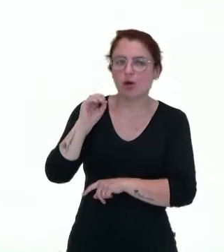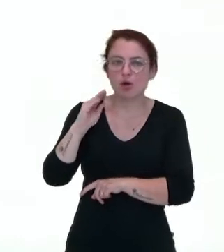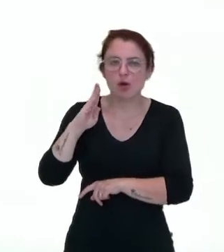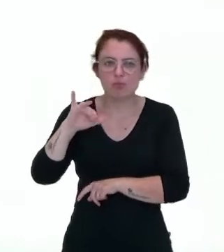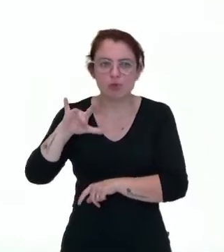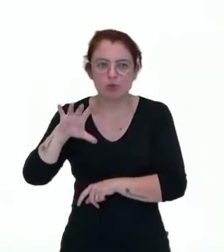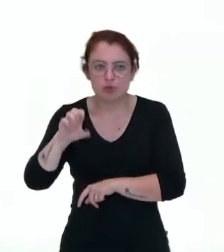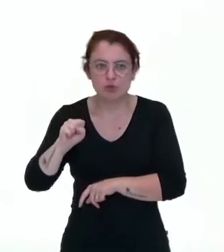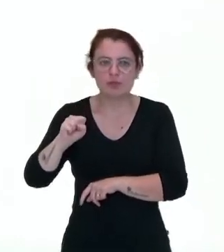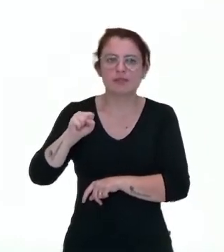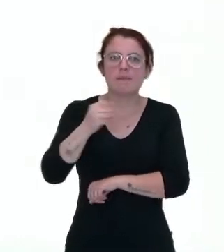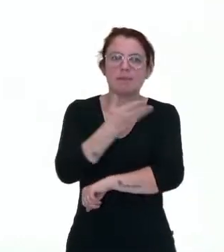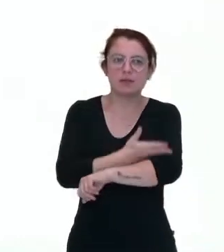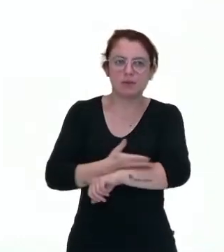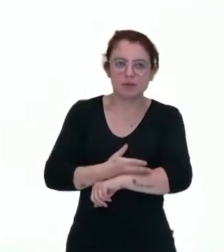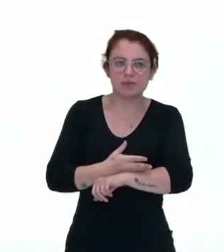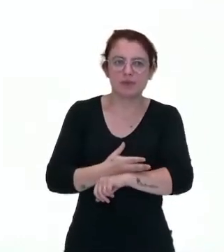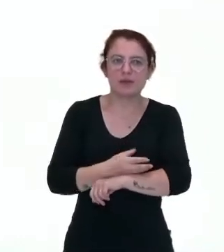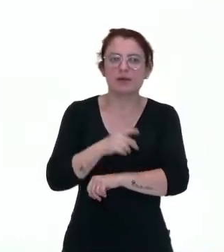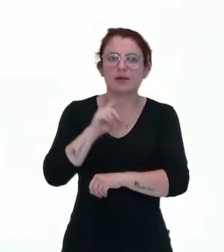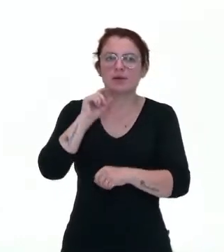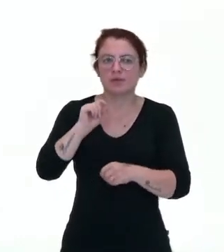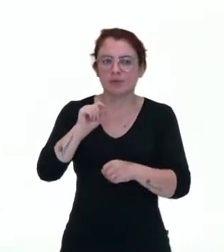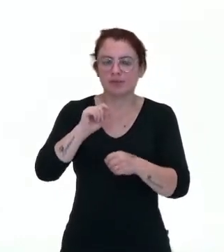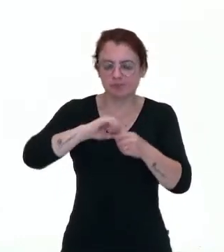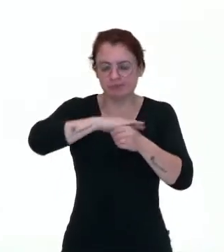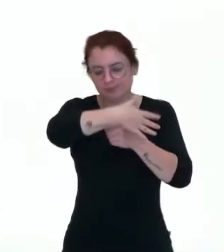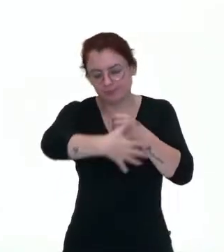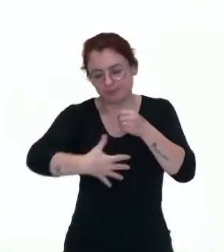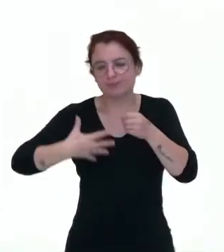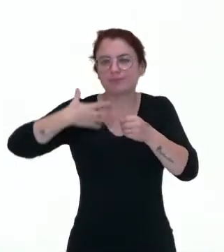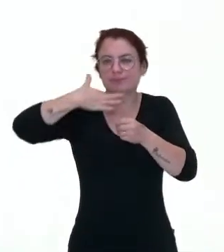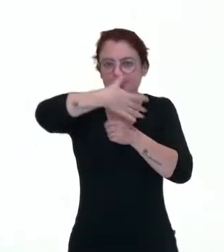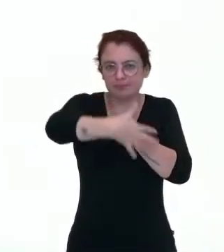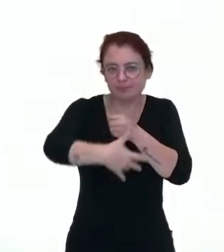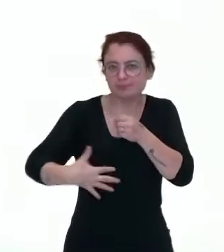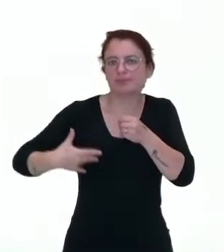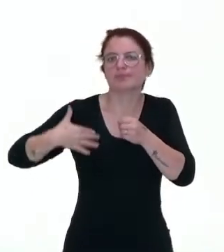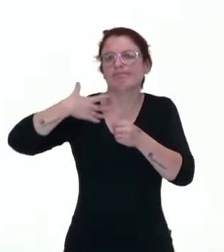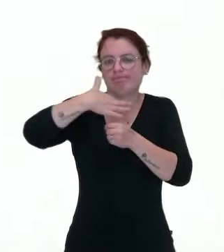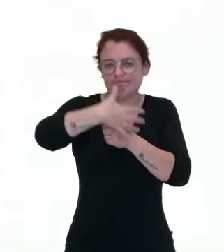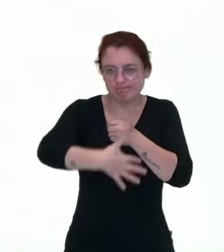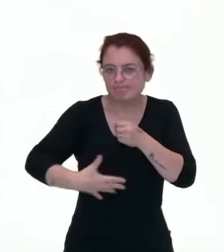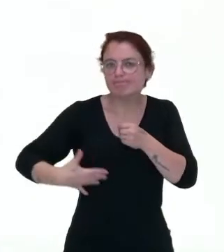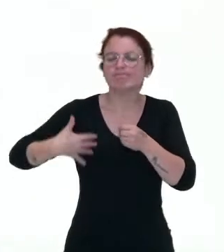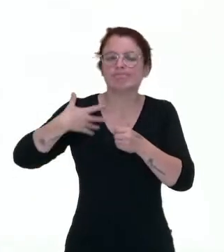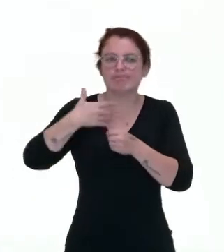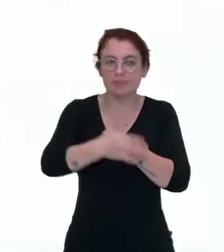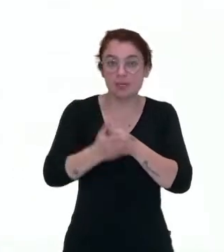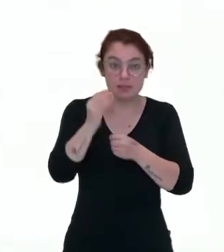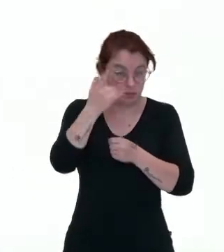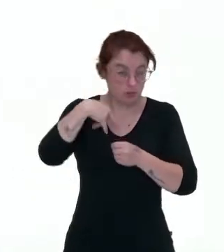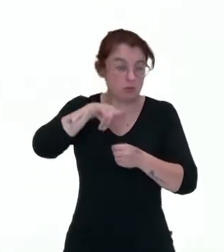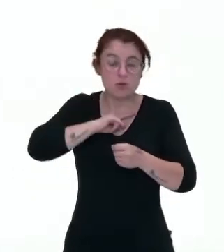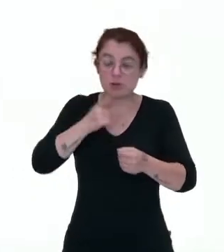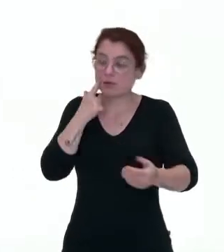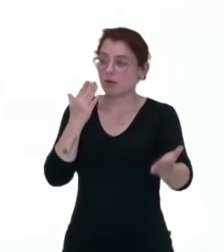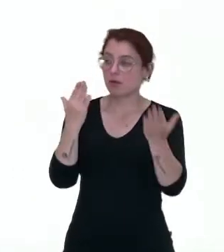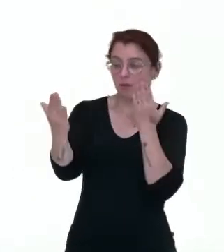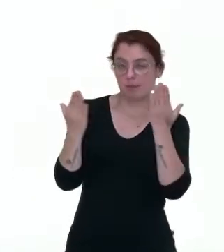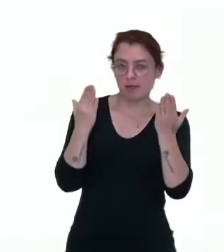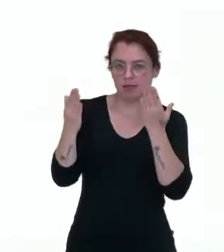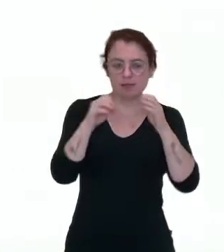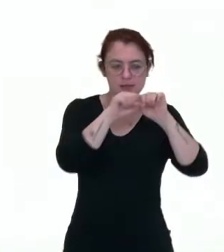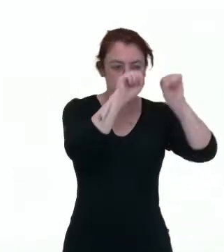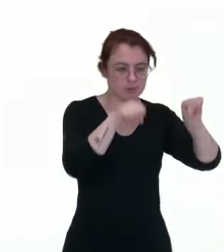circular no interior dos linfonodos e dos vasos linfáticos. Então, se a gente fizer um comparativo no sistema